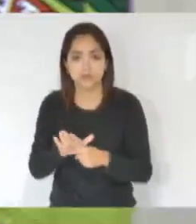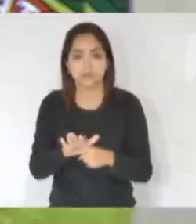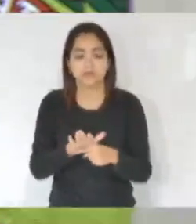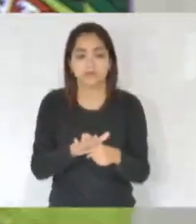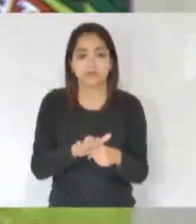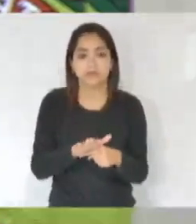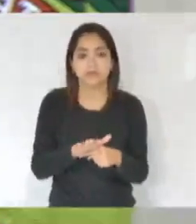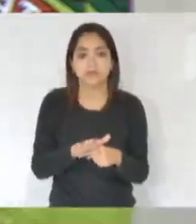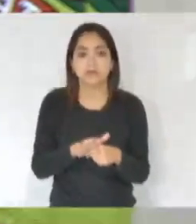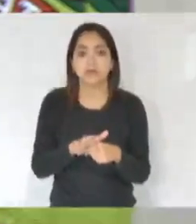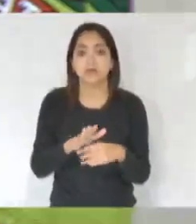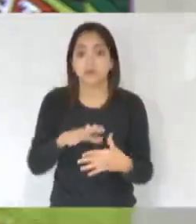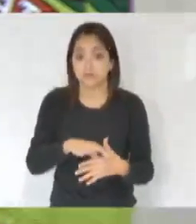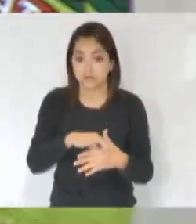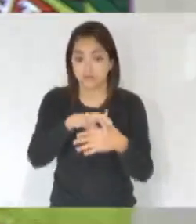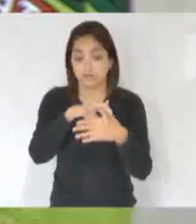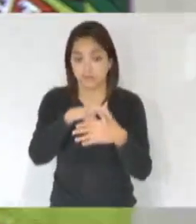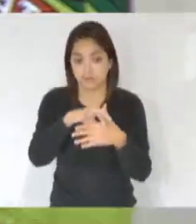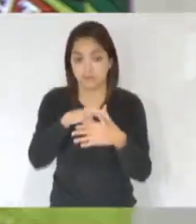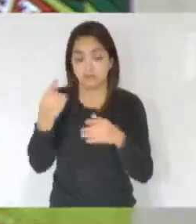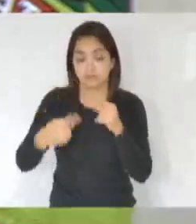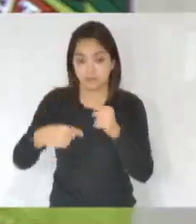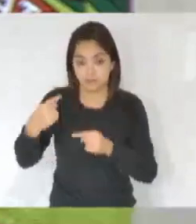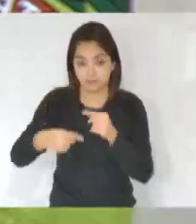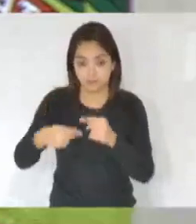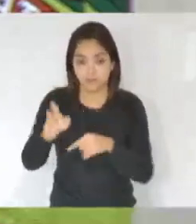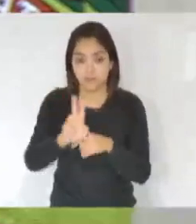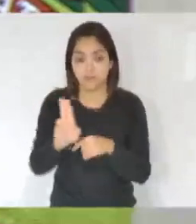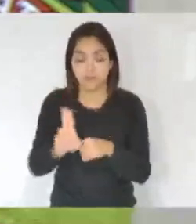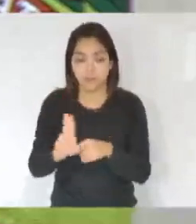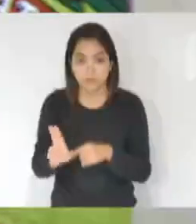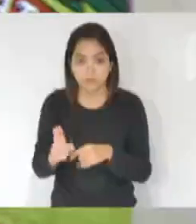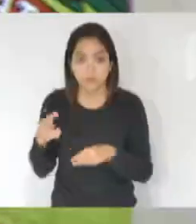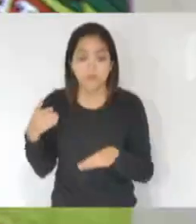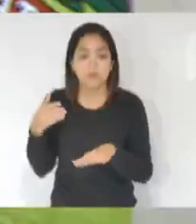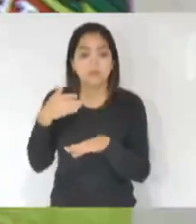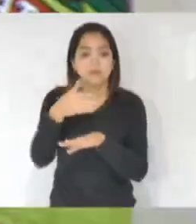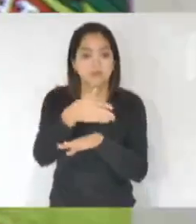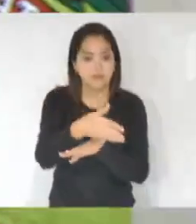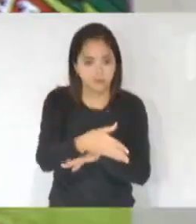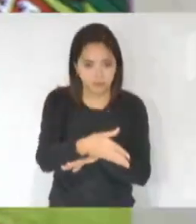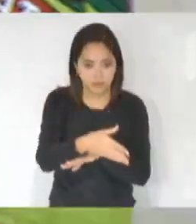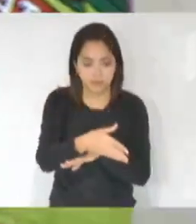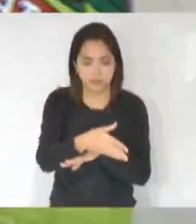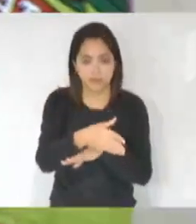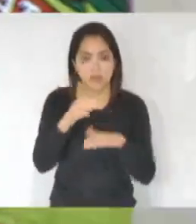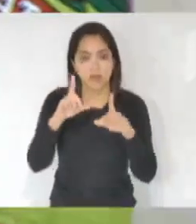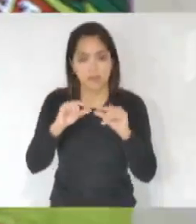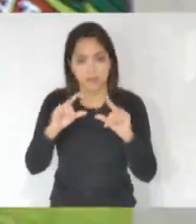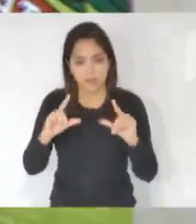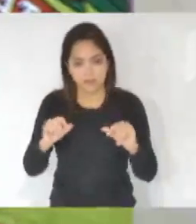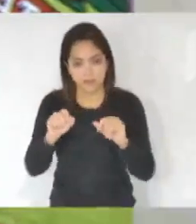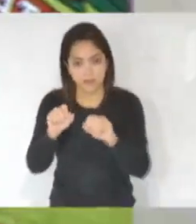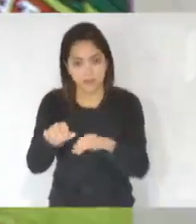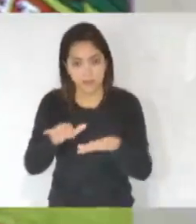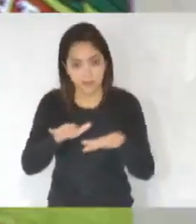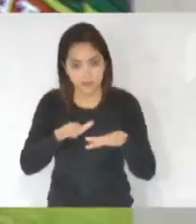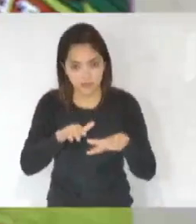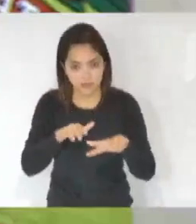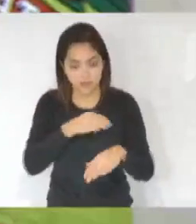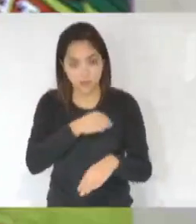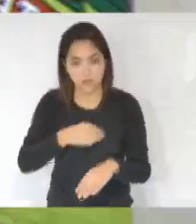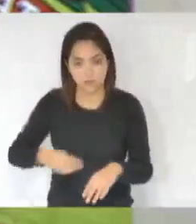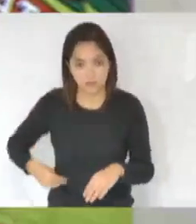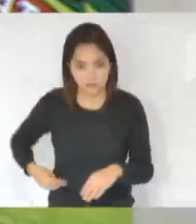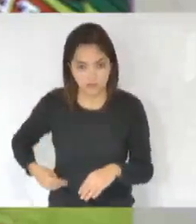de líderes políticos. E, em nome disto, eu estive a Brasília numa audiência com o ministro